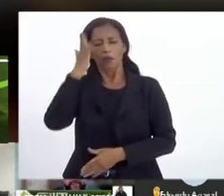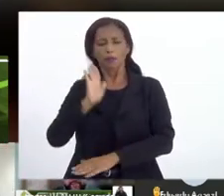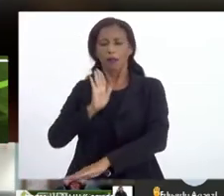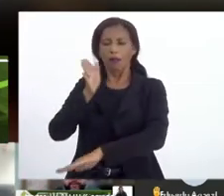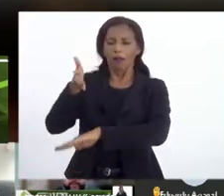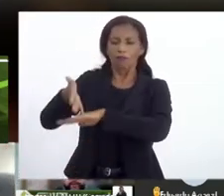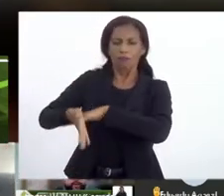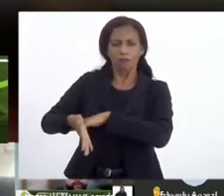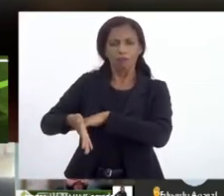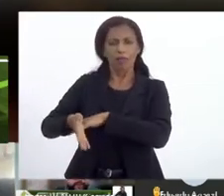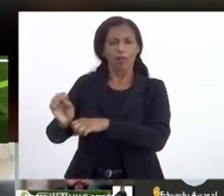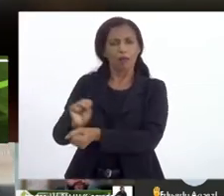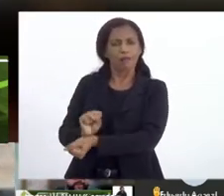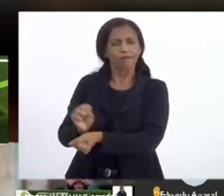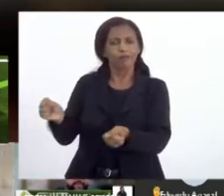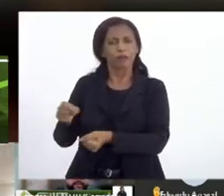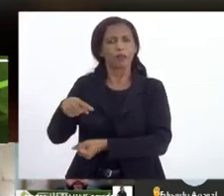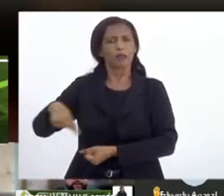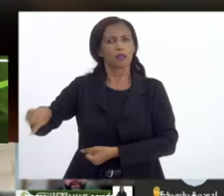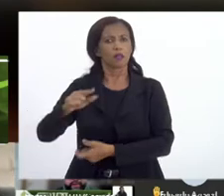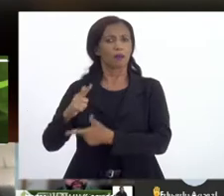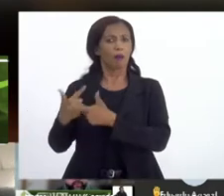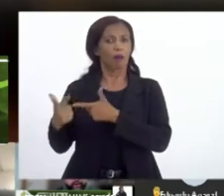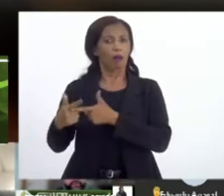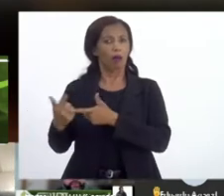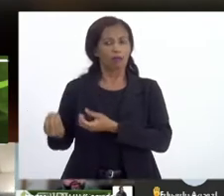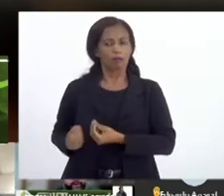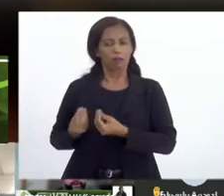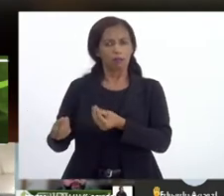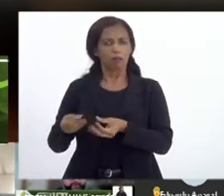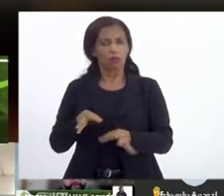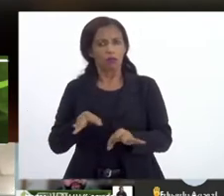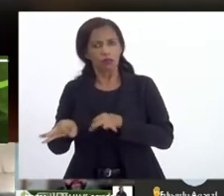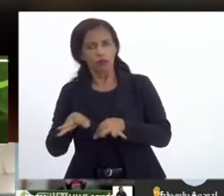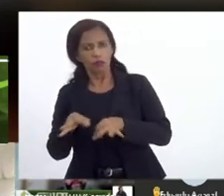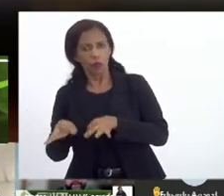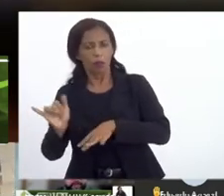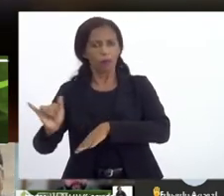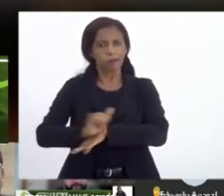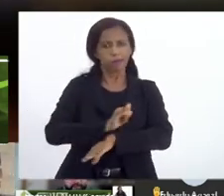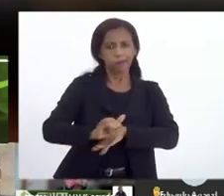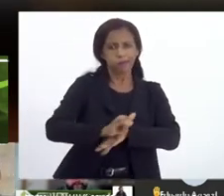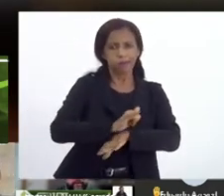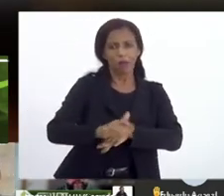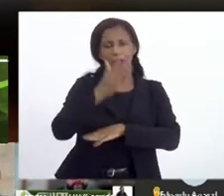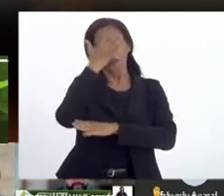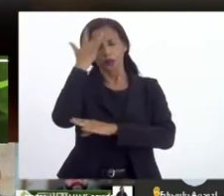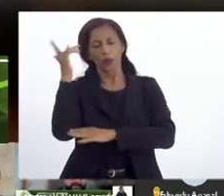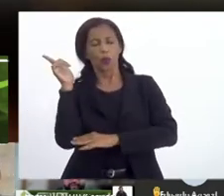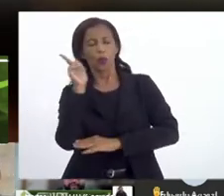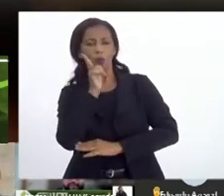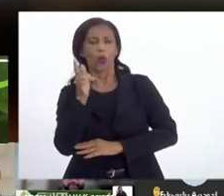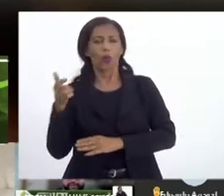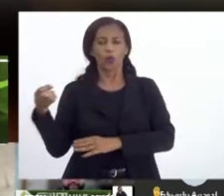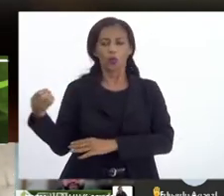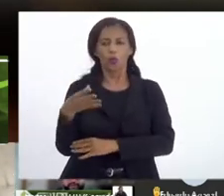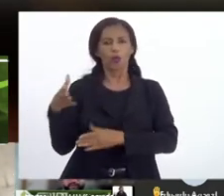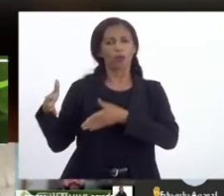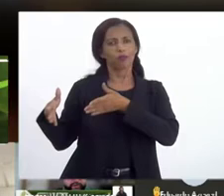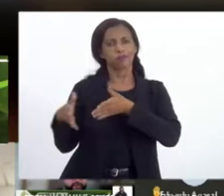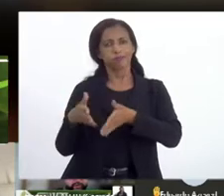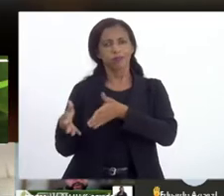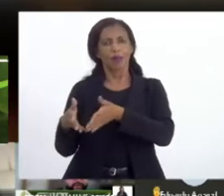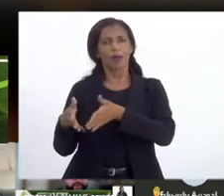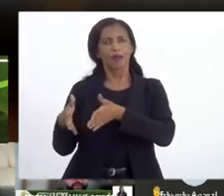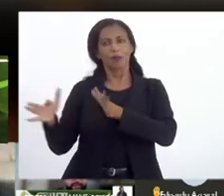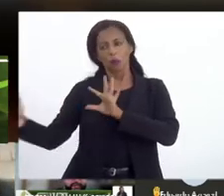nesse ciclo e romper esse ciclo, gerando condições para que as companhias aéreas queiram estabelecer novas rotas, incluindo o